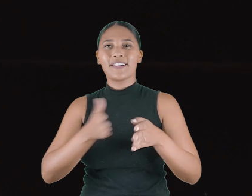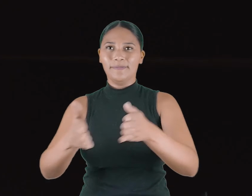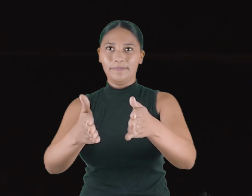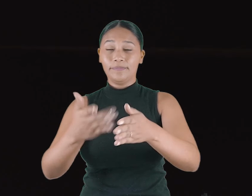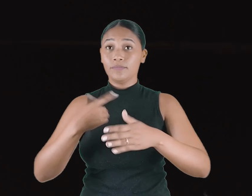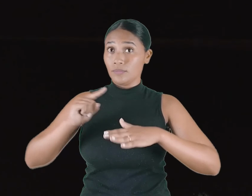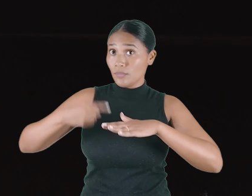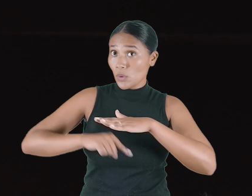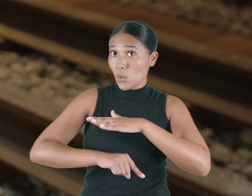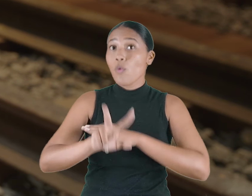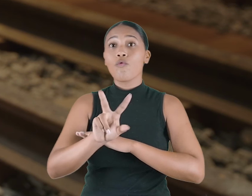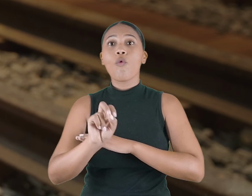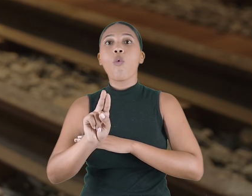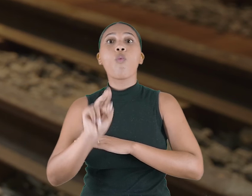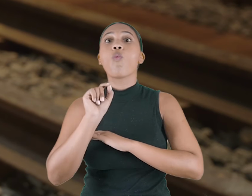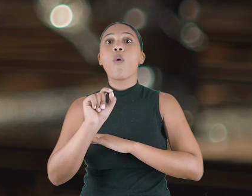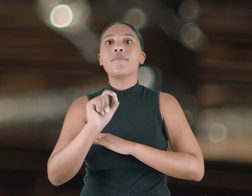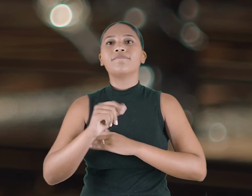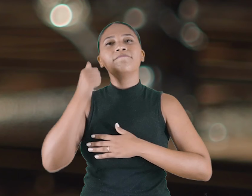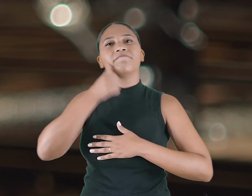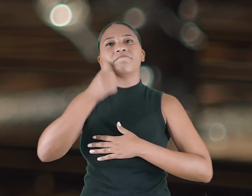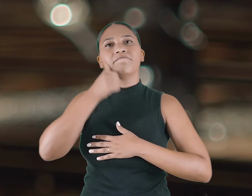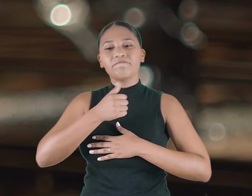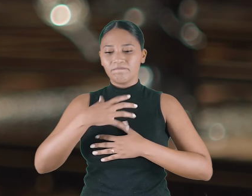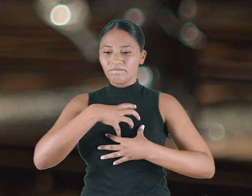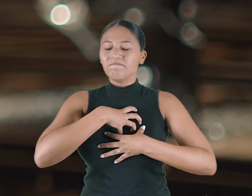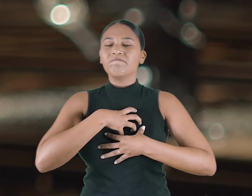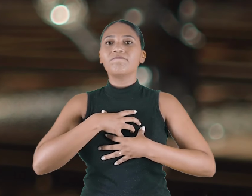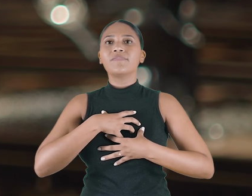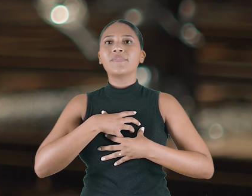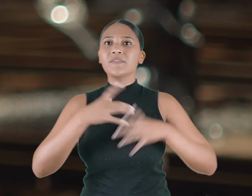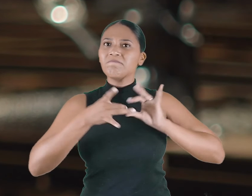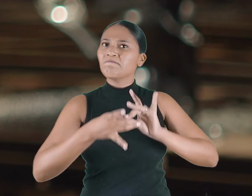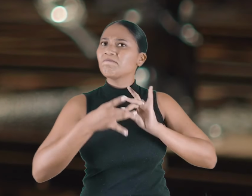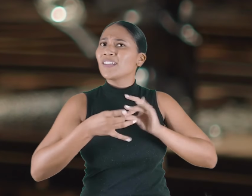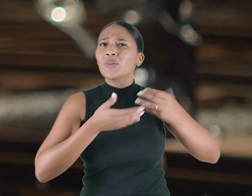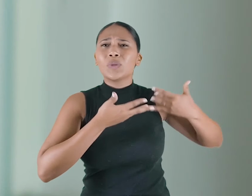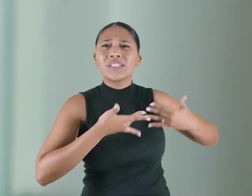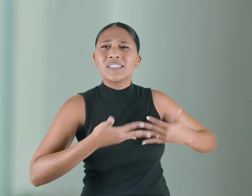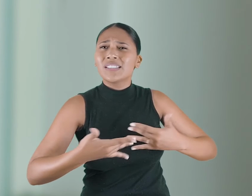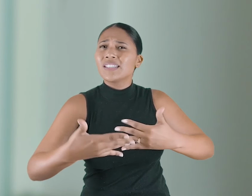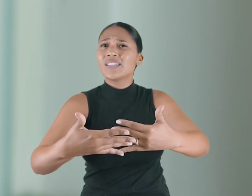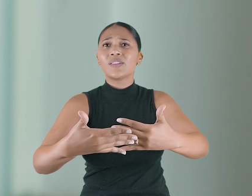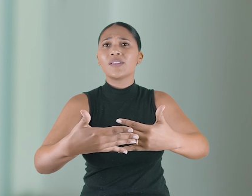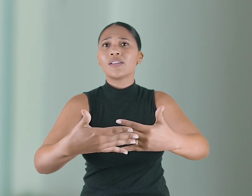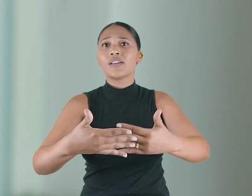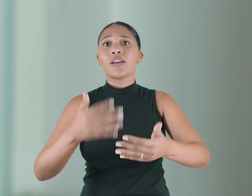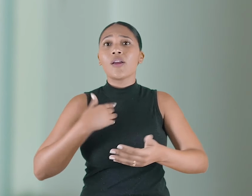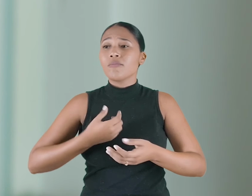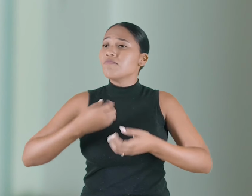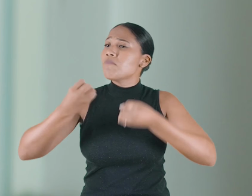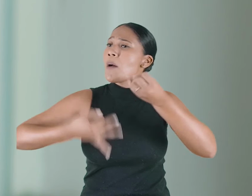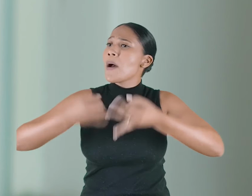me aprofundar mais na presença desse feminino que me acompanha desde o início e de quem eu falo